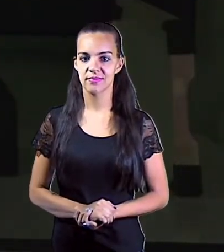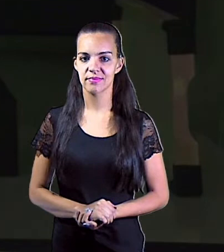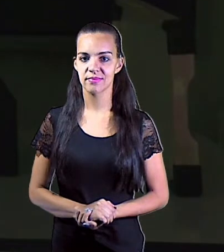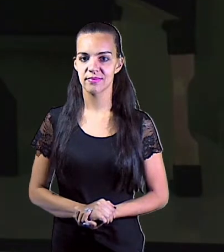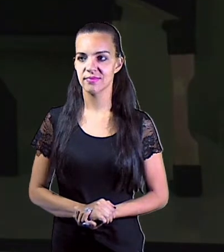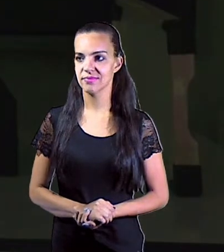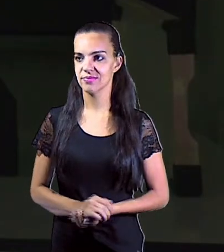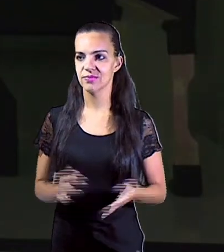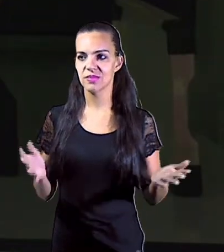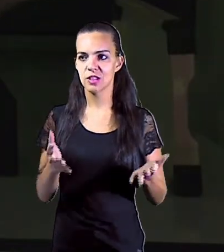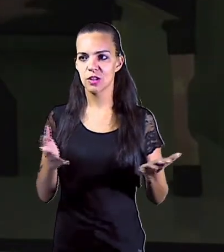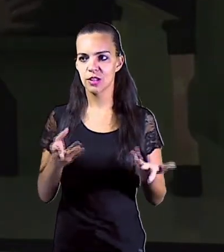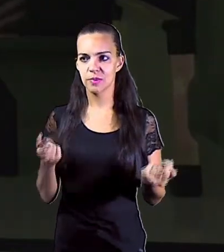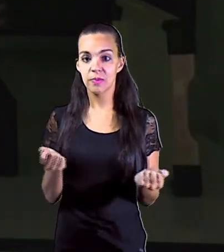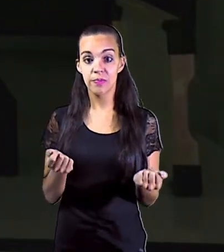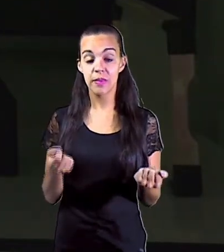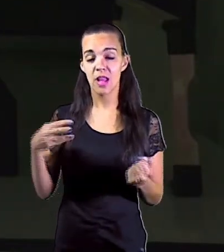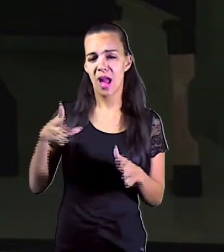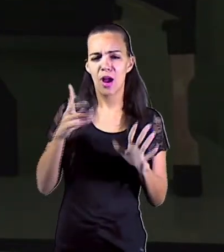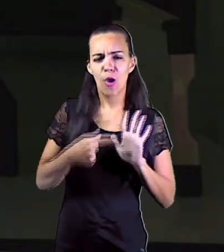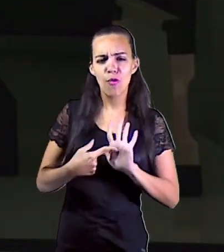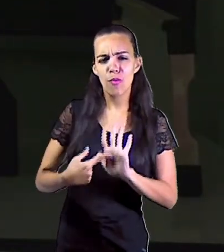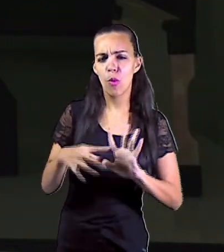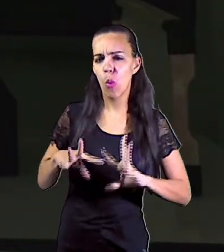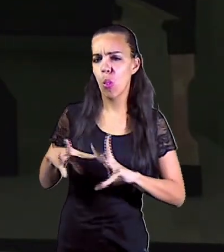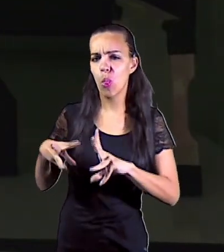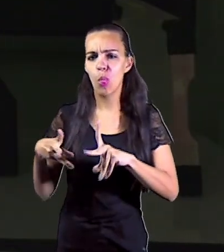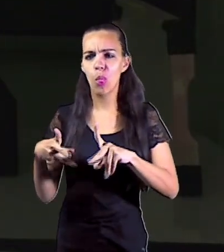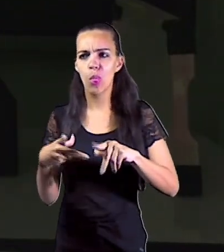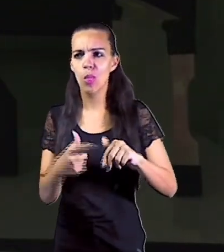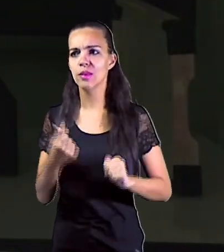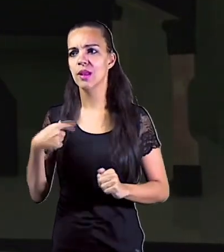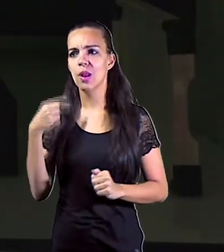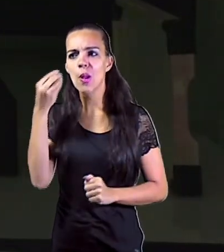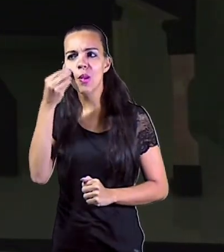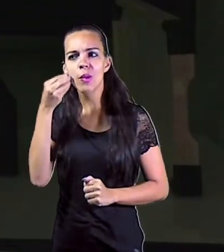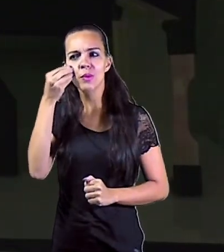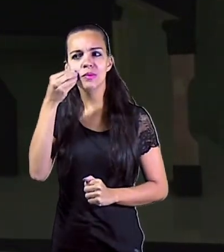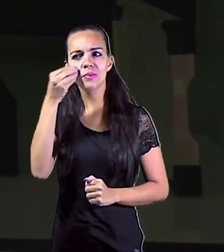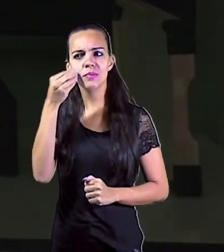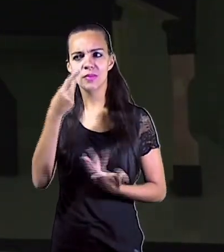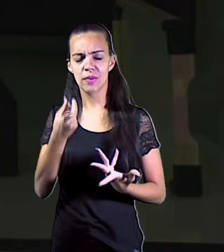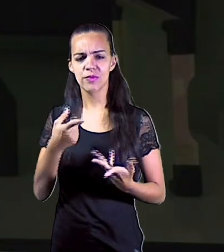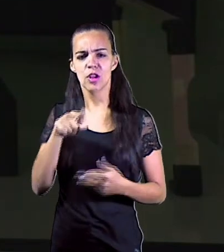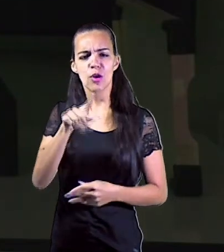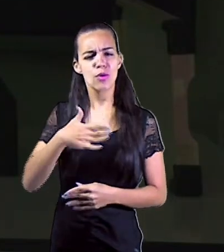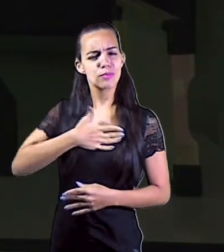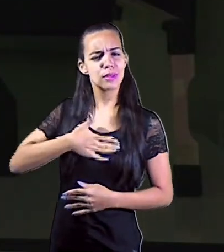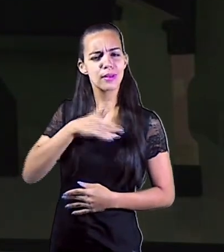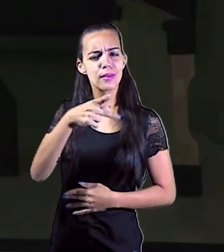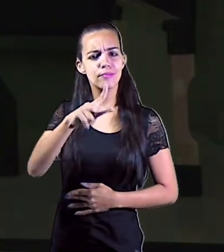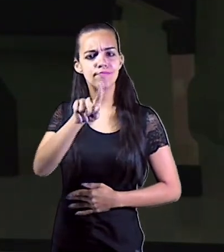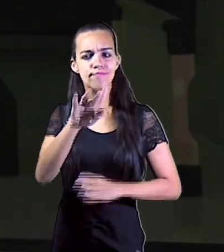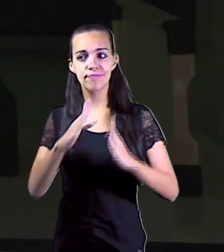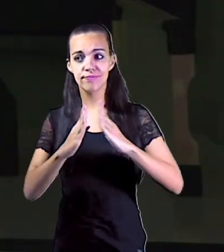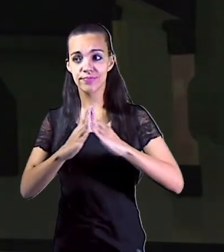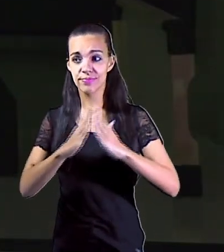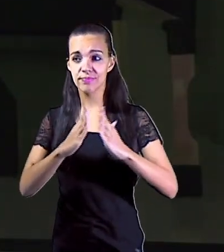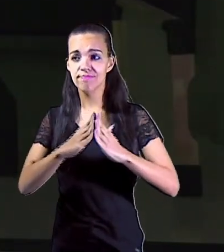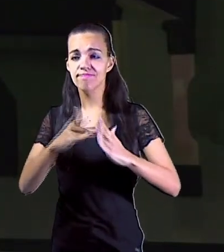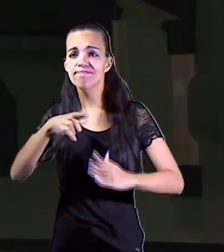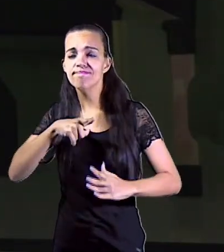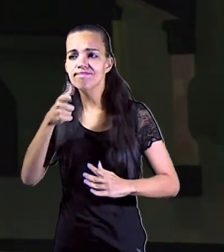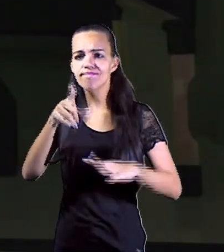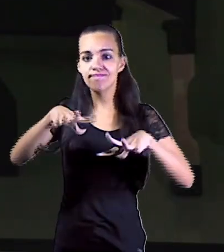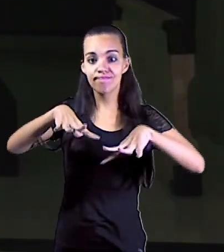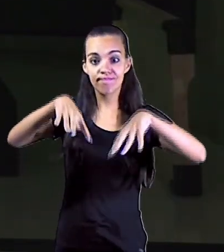Pessoal, agora aqui com toda a nossa experiência montada, eu gostaria que aí na sua casa você apagasse a